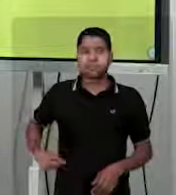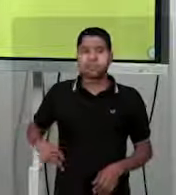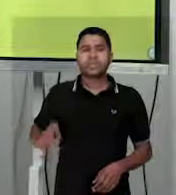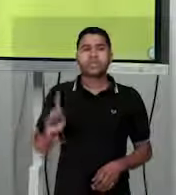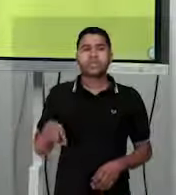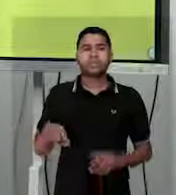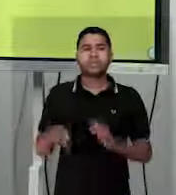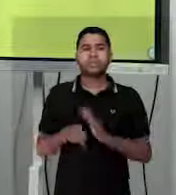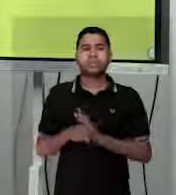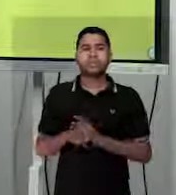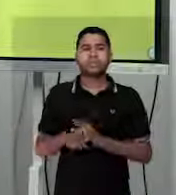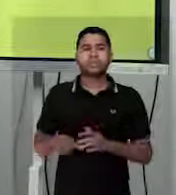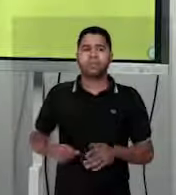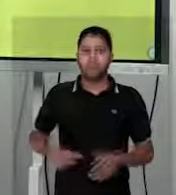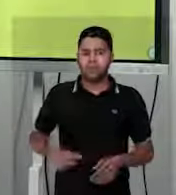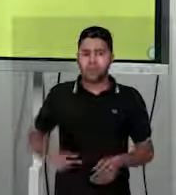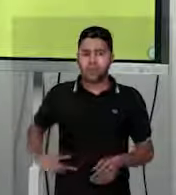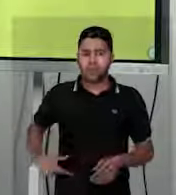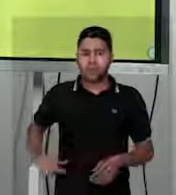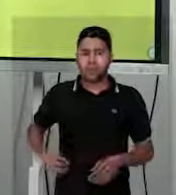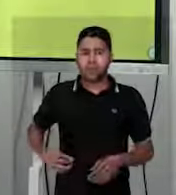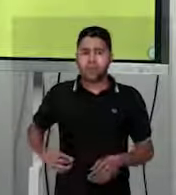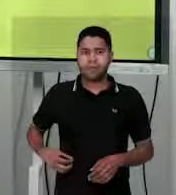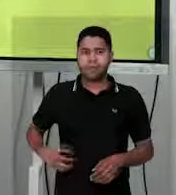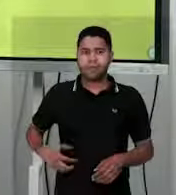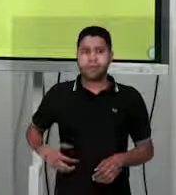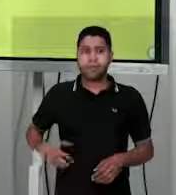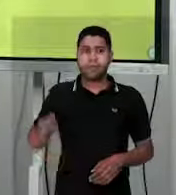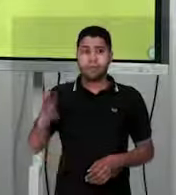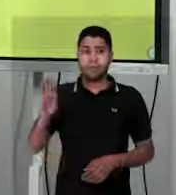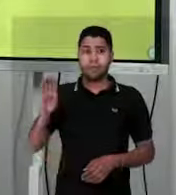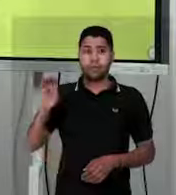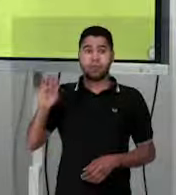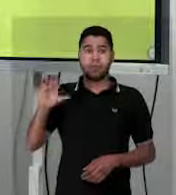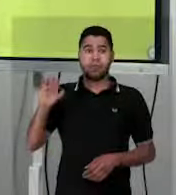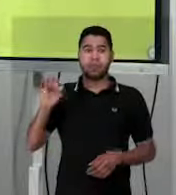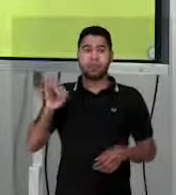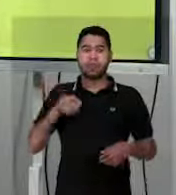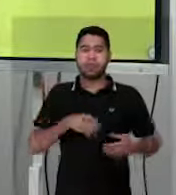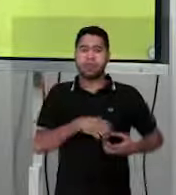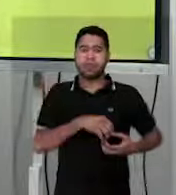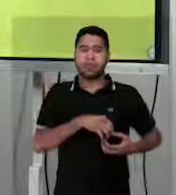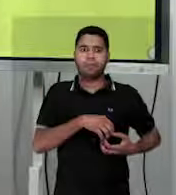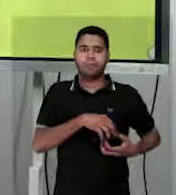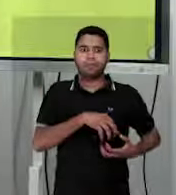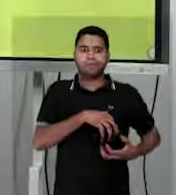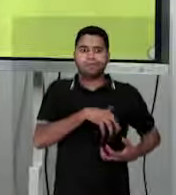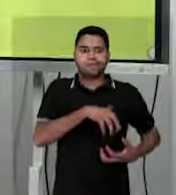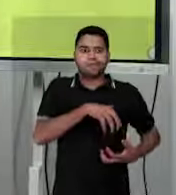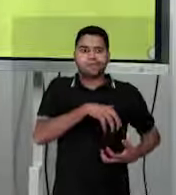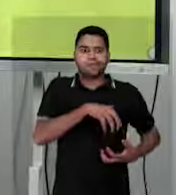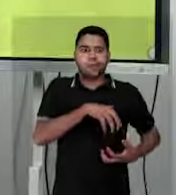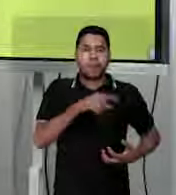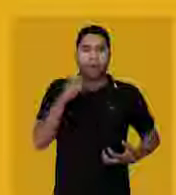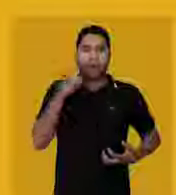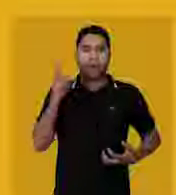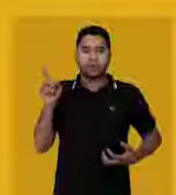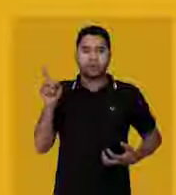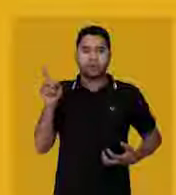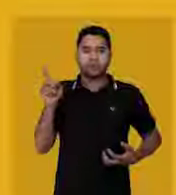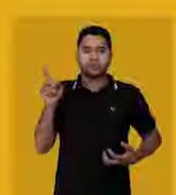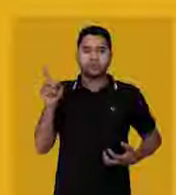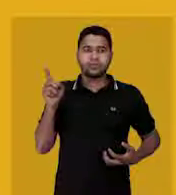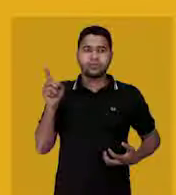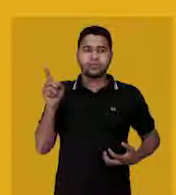isso? É o aumento do baço. Esse baço aqui está extremamente aumentado, como vocês podem ver na figura, era para